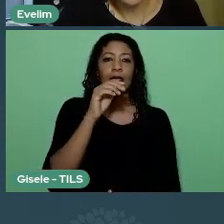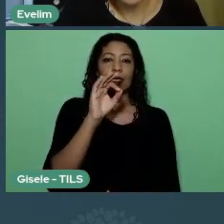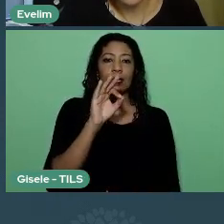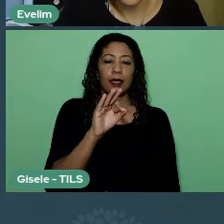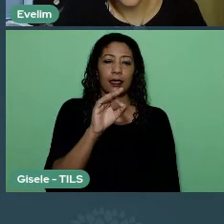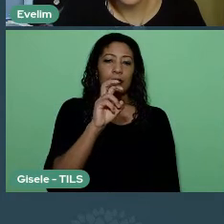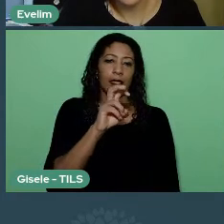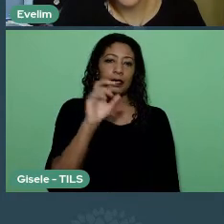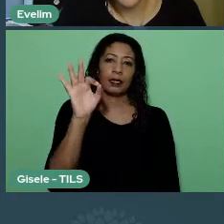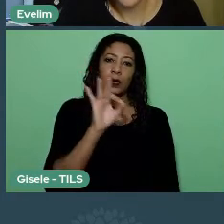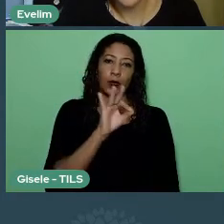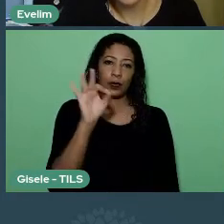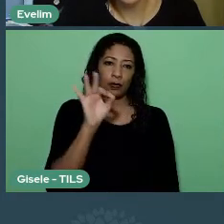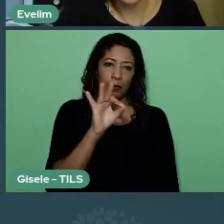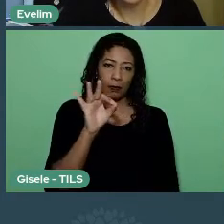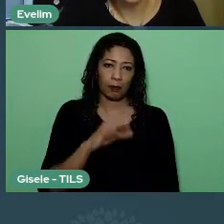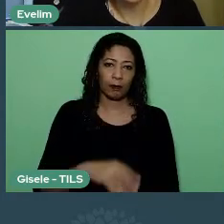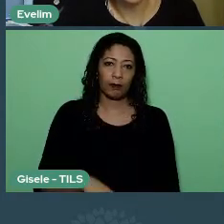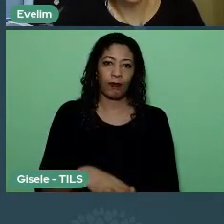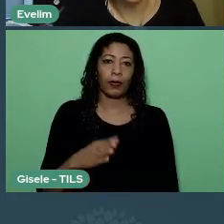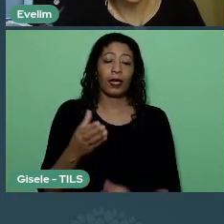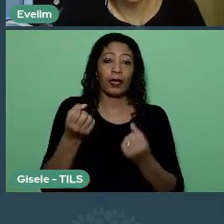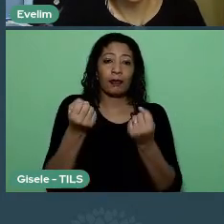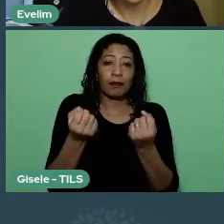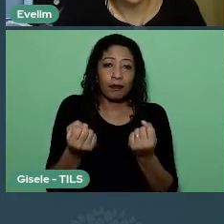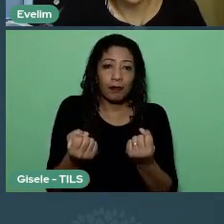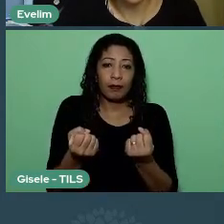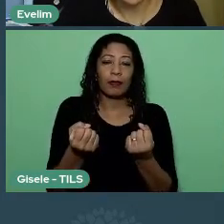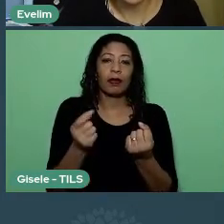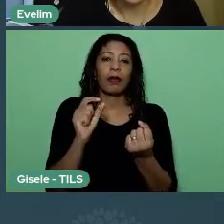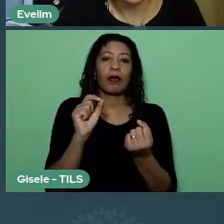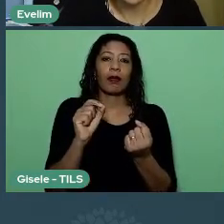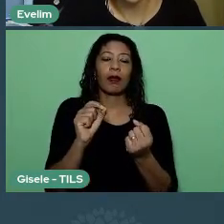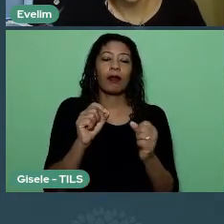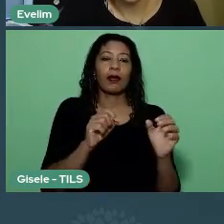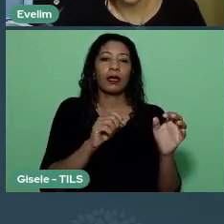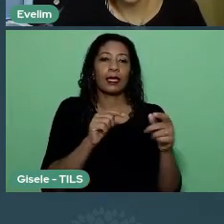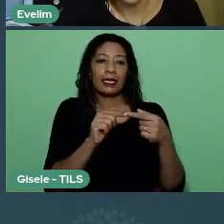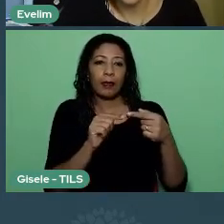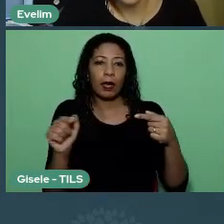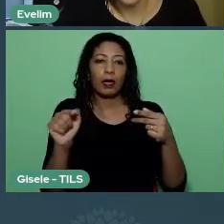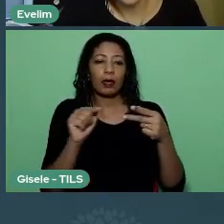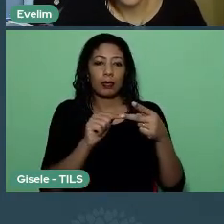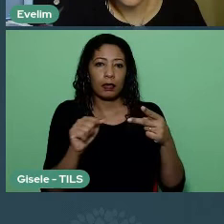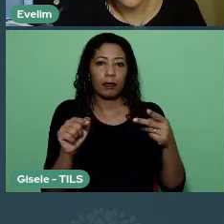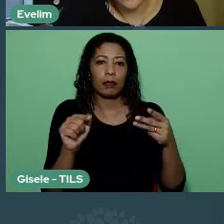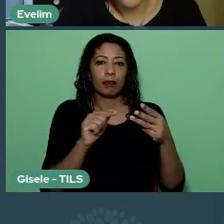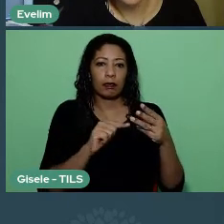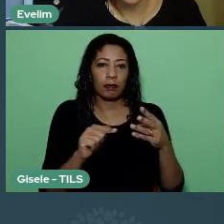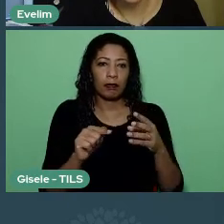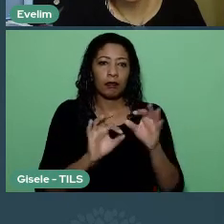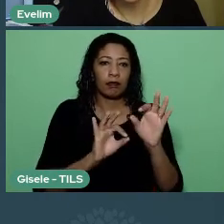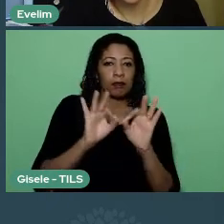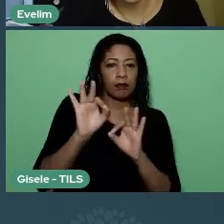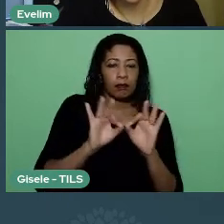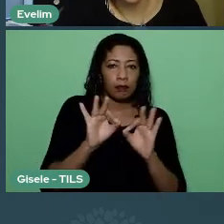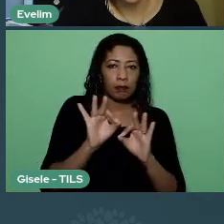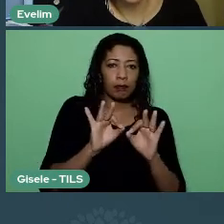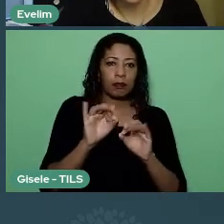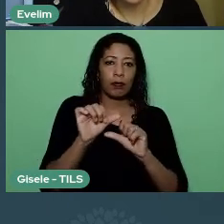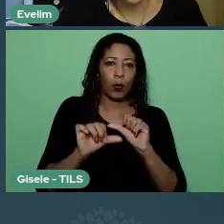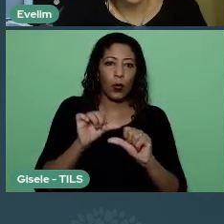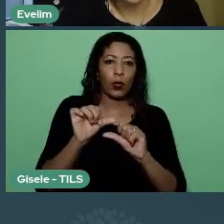repetição máxima. E essa carga, ela deve ser ajustada semanalmente, né, de 5% a 10%. Então,